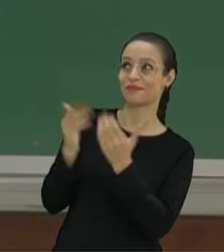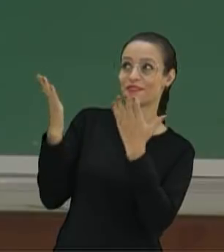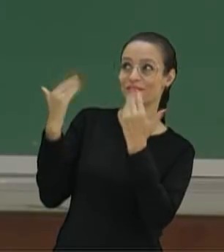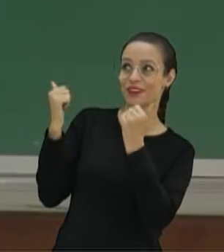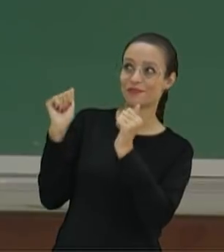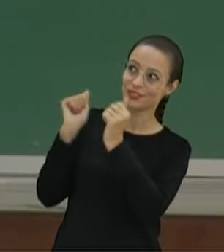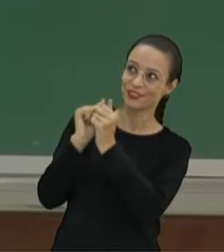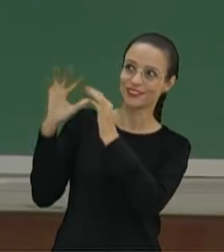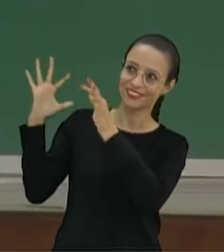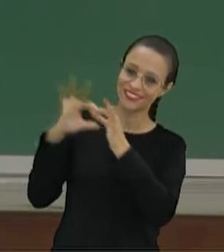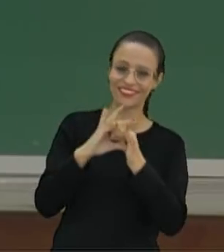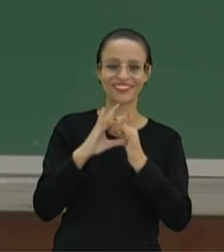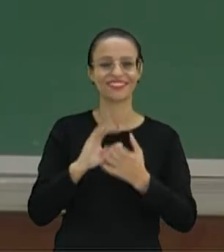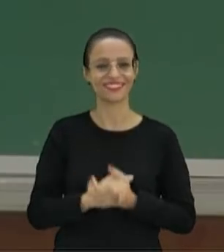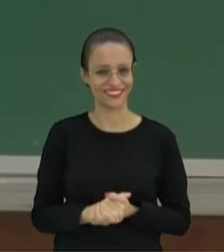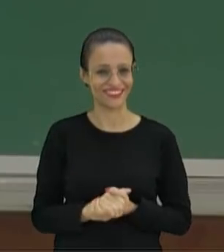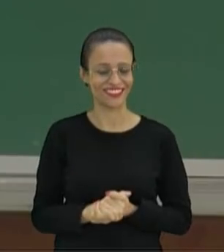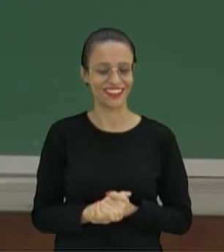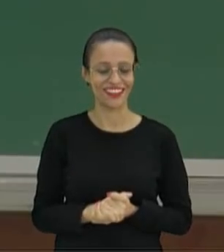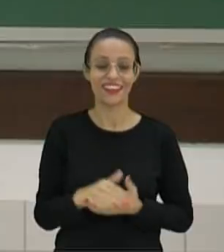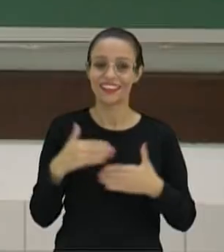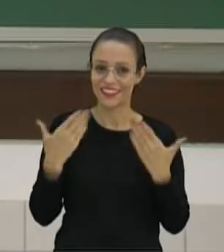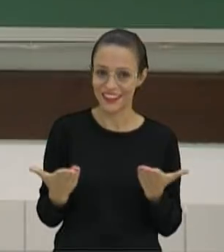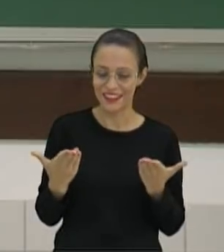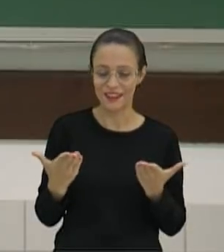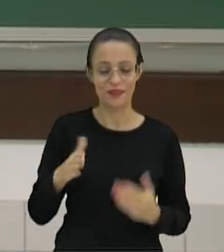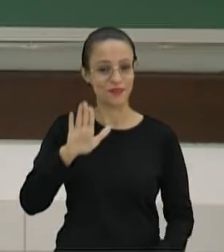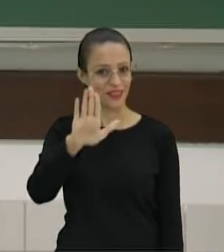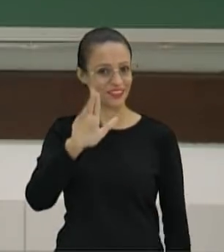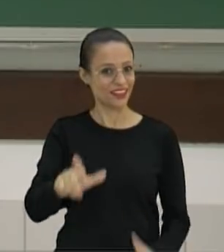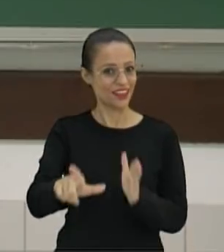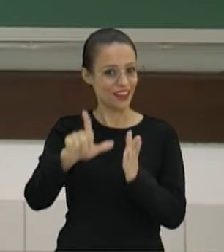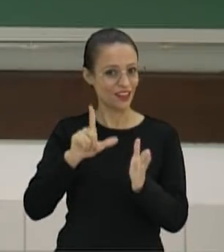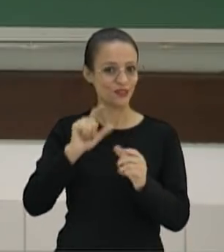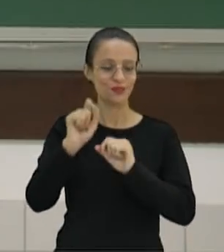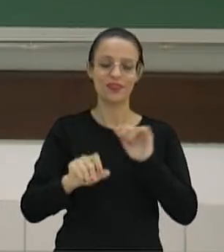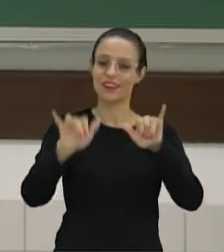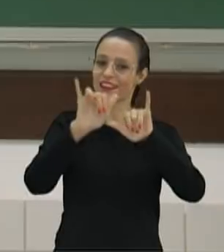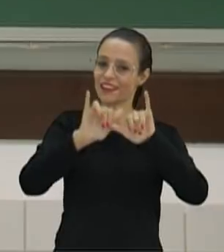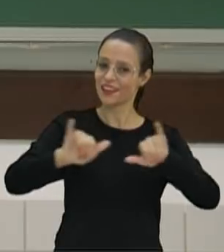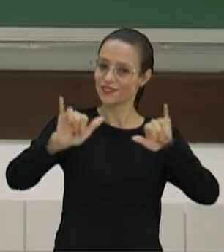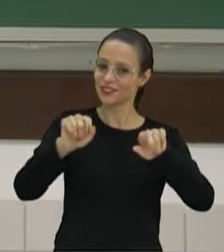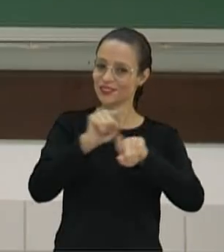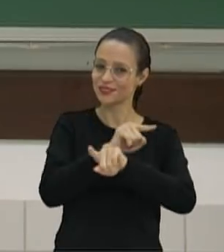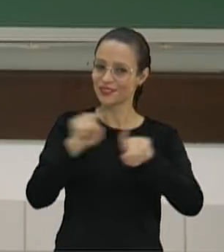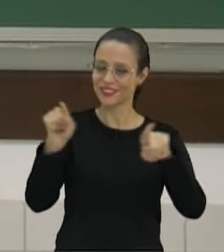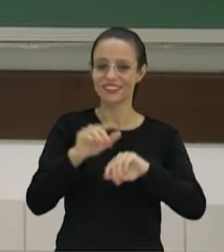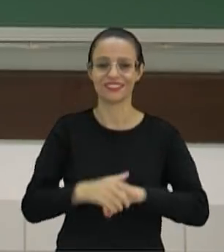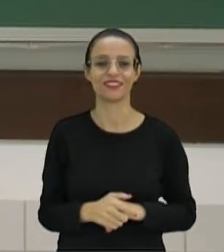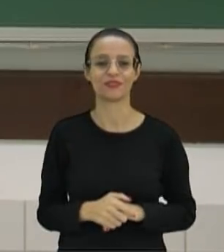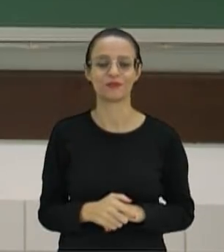Vamos comigo então. Então, gente, antes, alguns avisos para vocês.